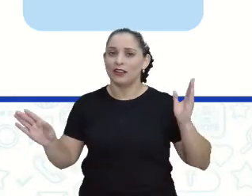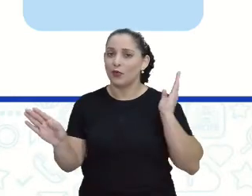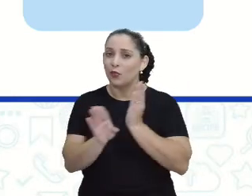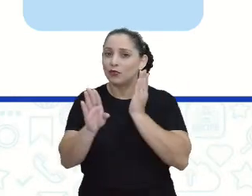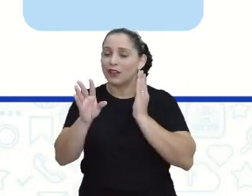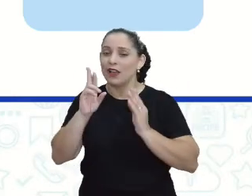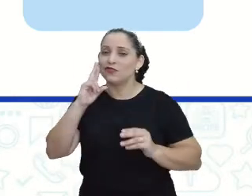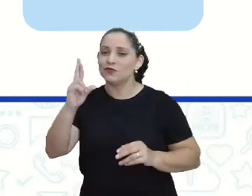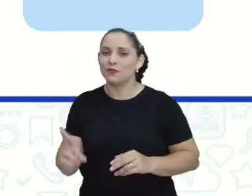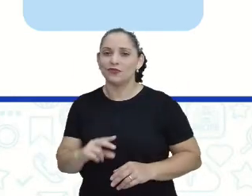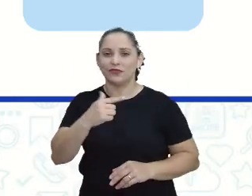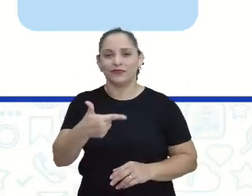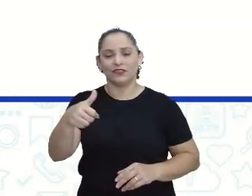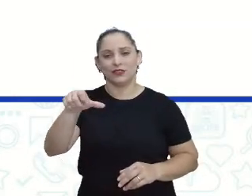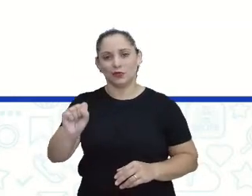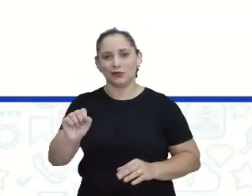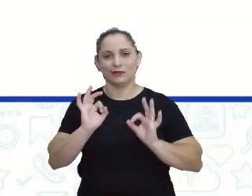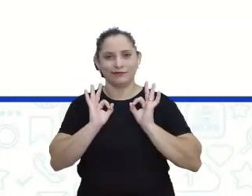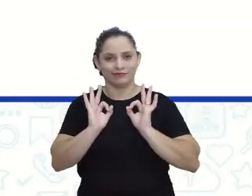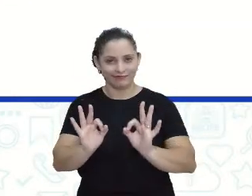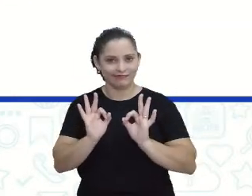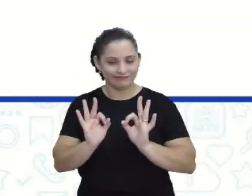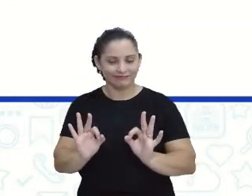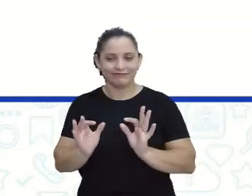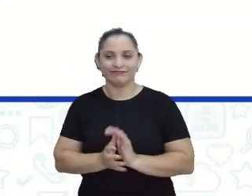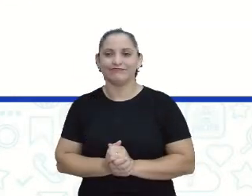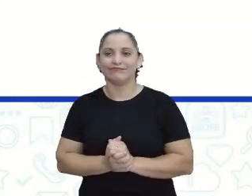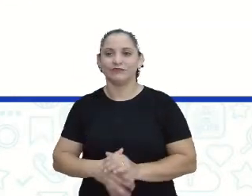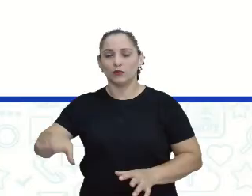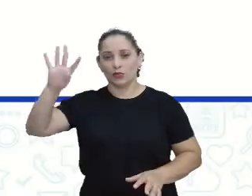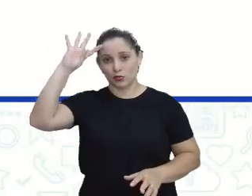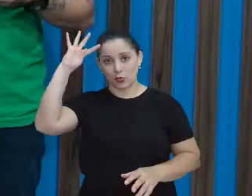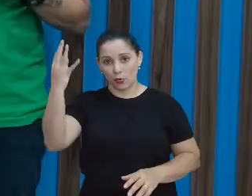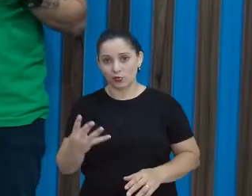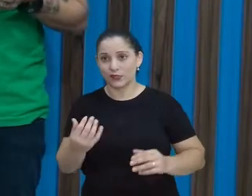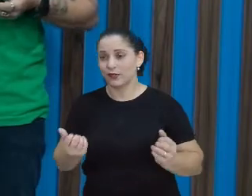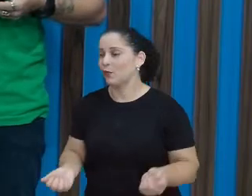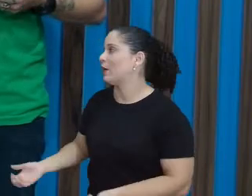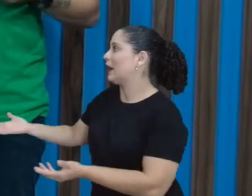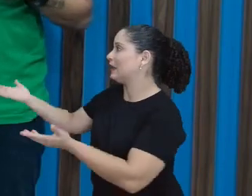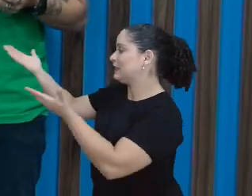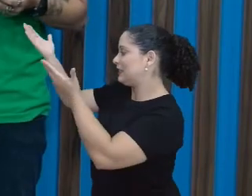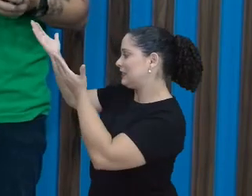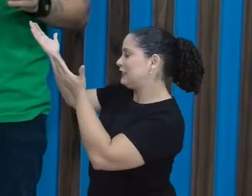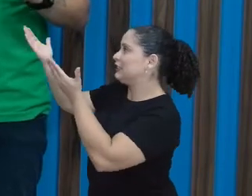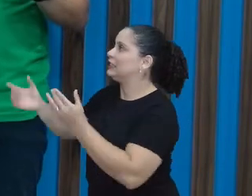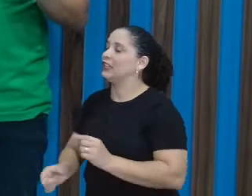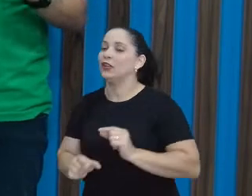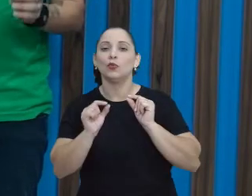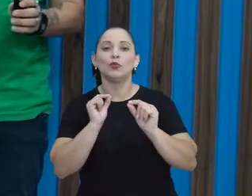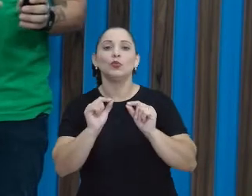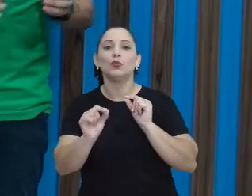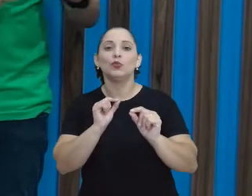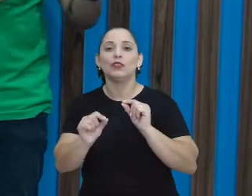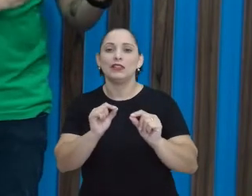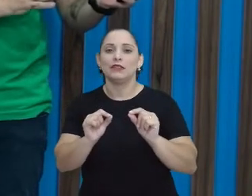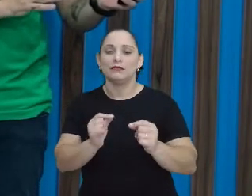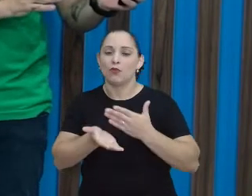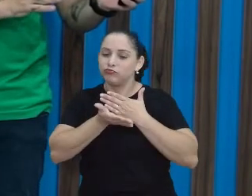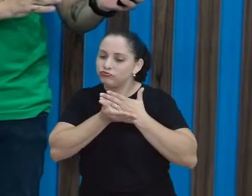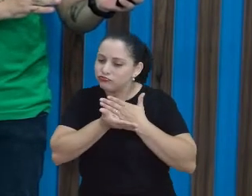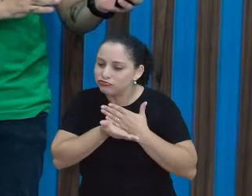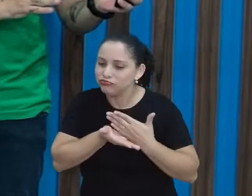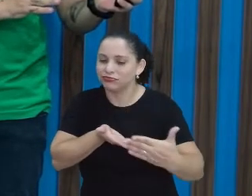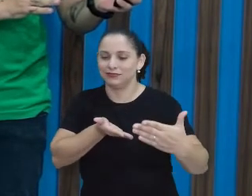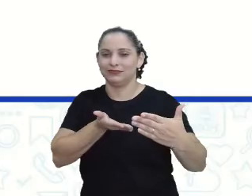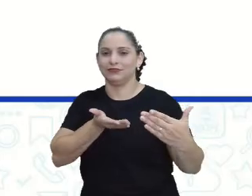a 28, tá bom? Então, a solução intuitiva aí dessa equação é o pontapé que eu e o professor